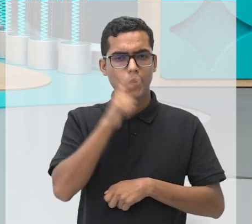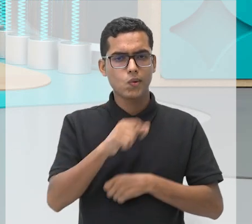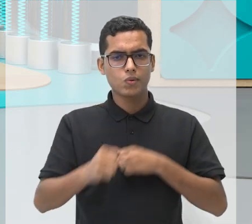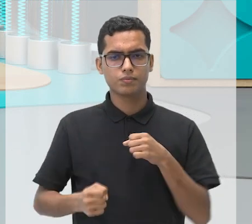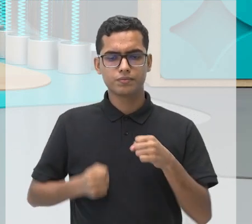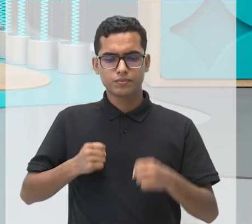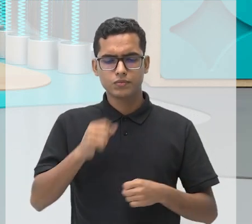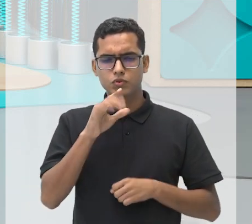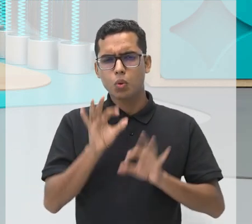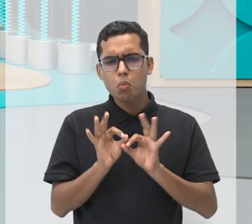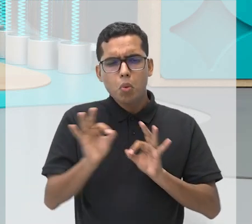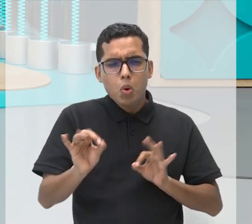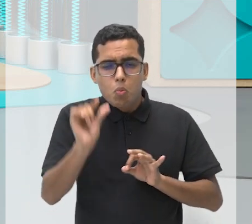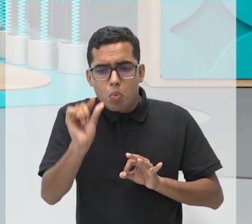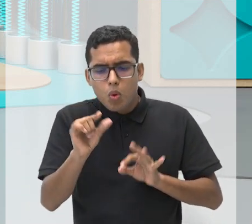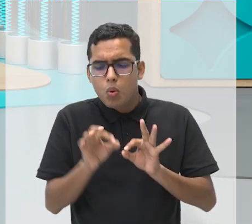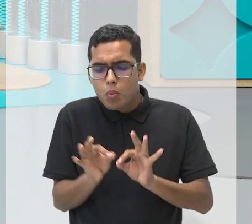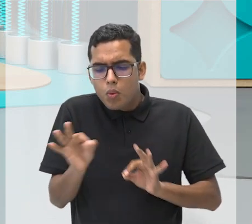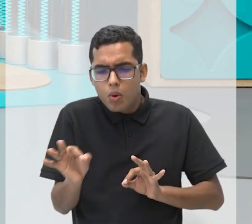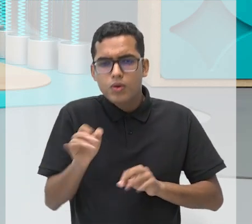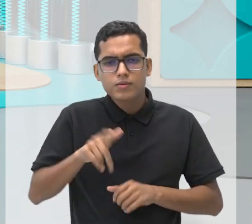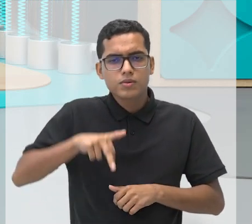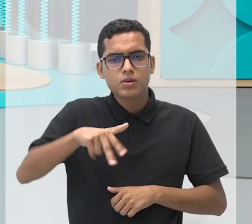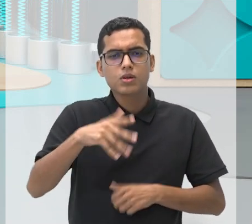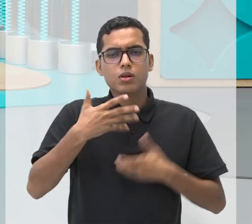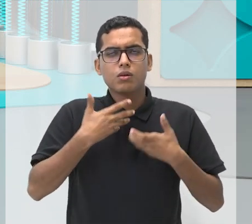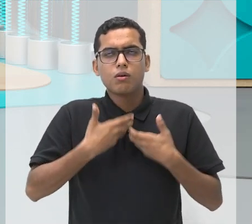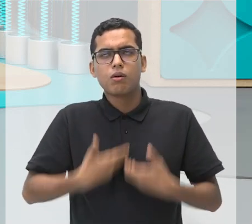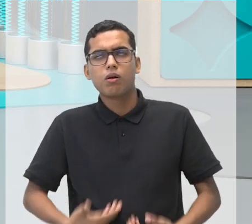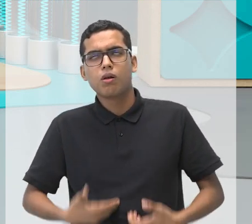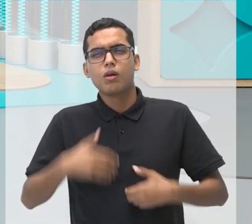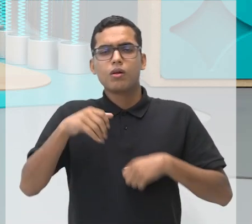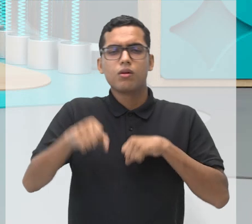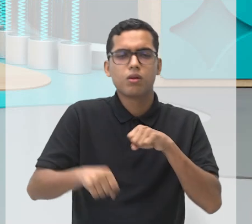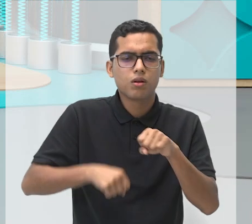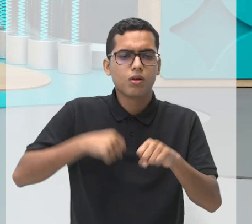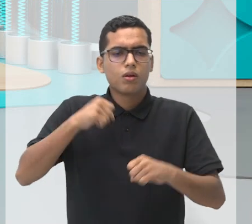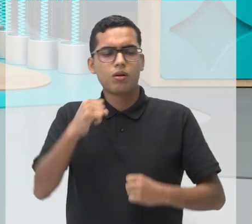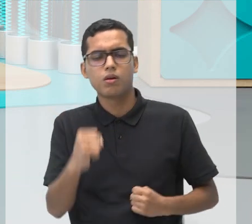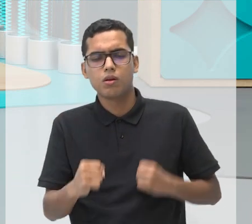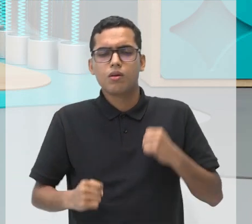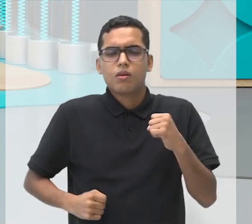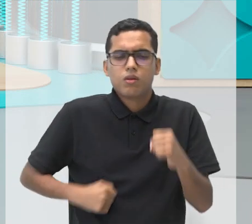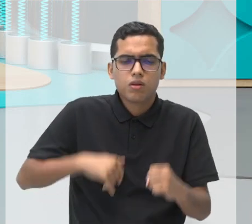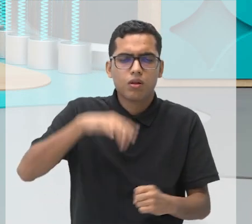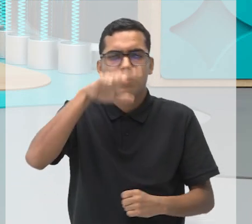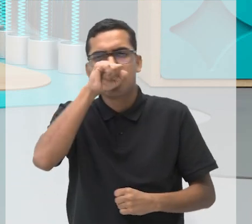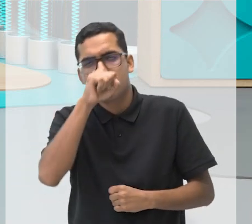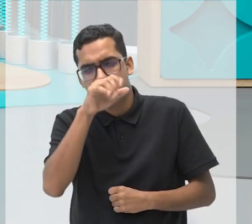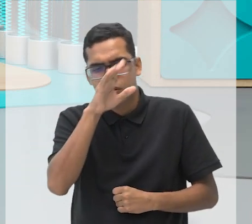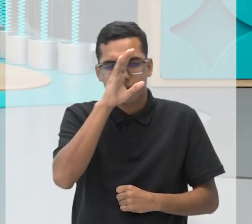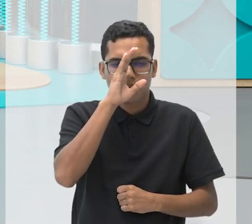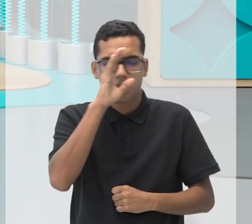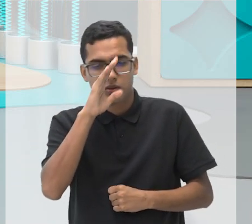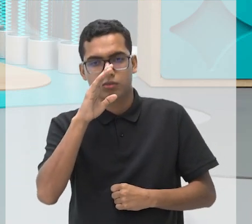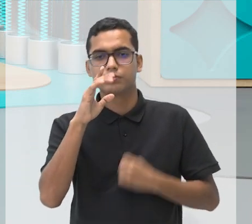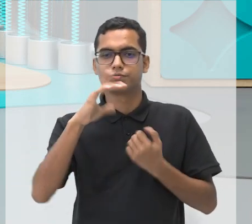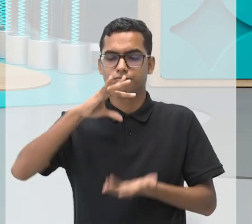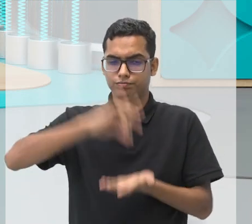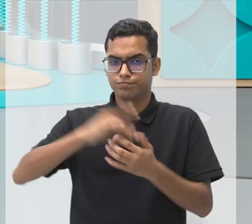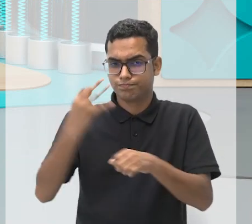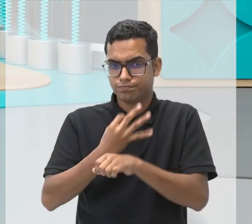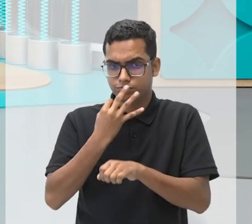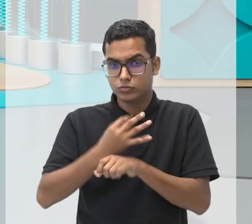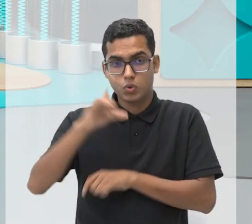estou morrendo, eu não consigo mais. É uma característica que me mostra que a minha resistência está muito baixa, eu